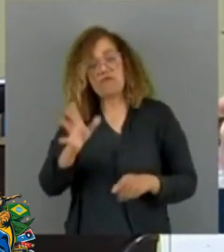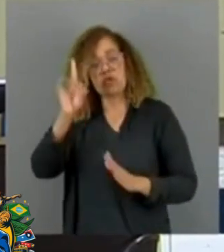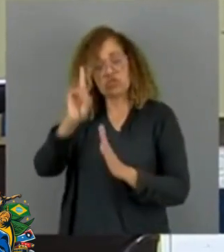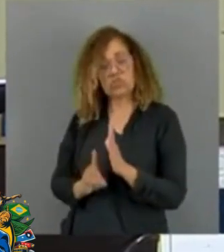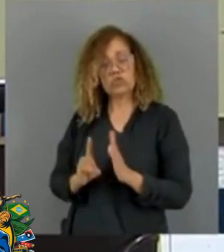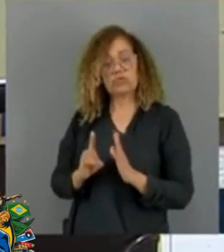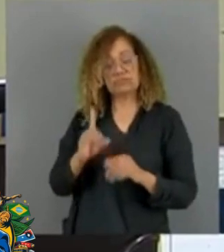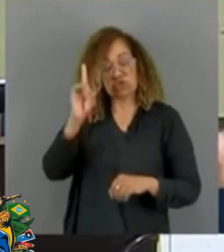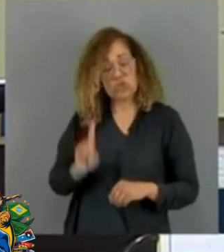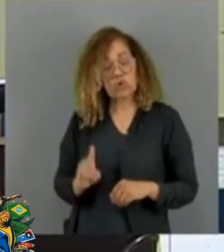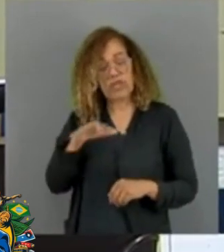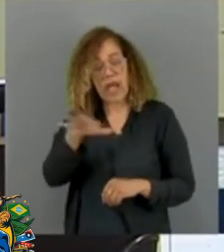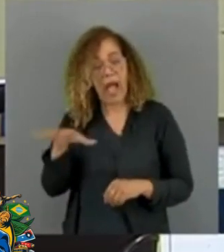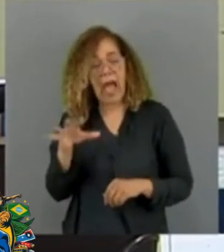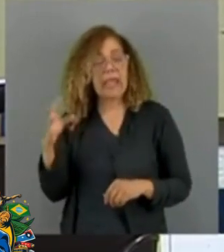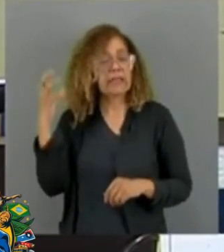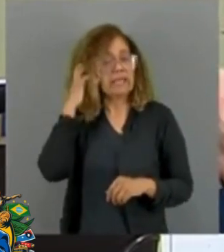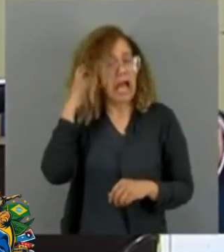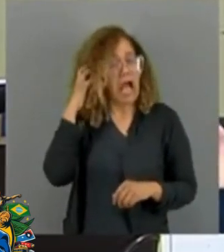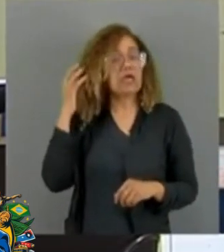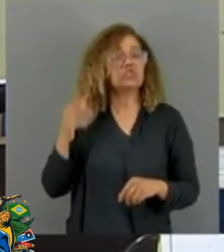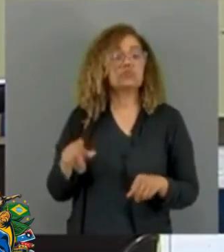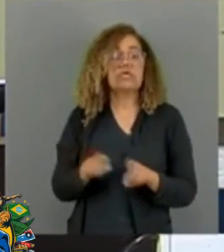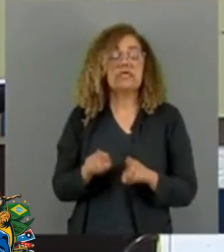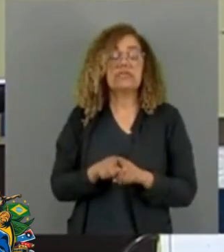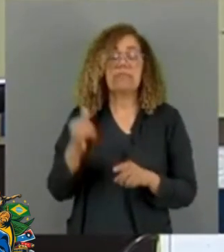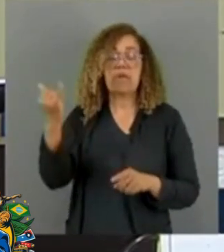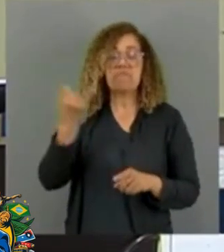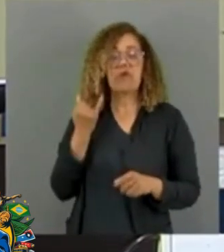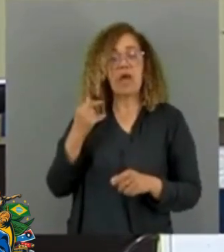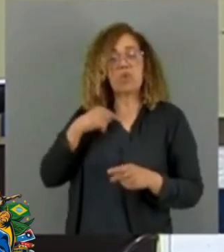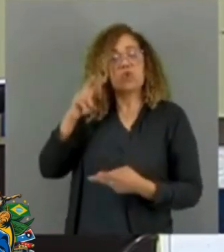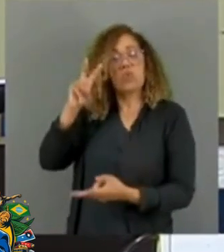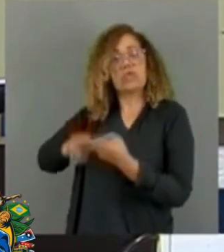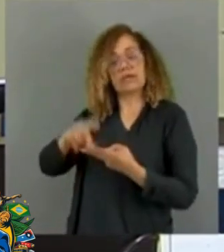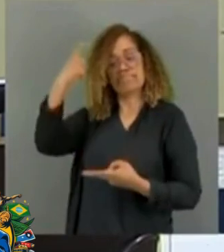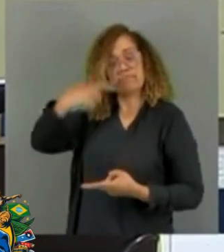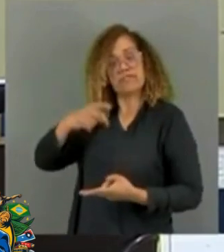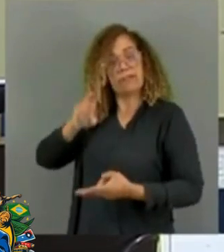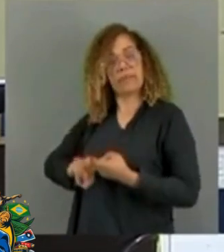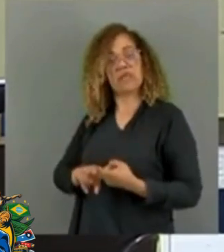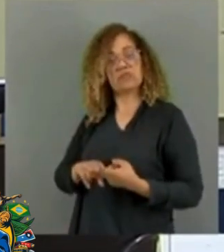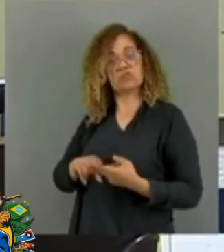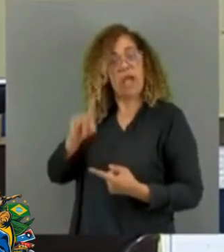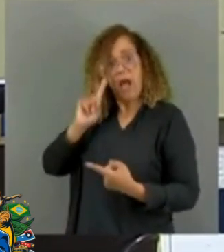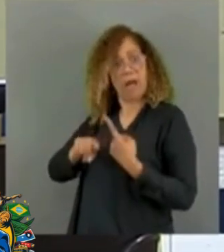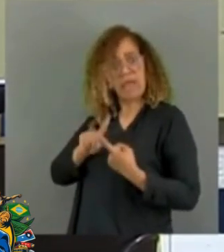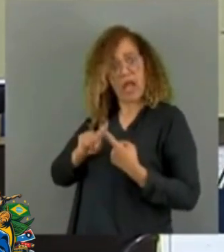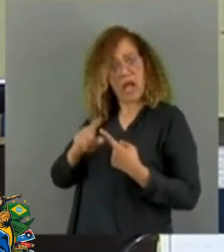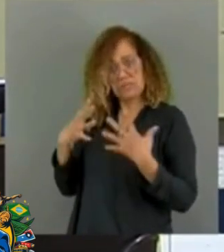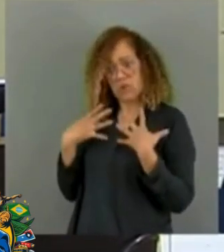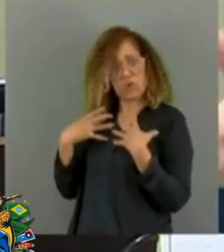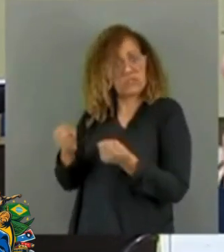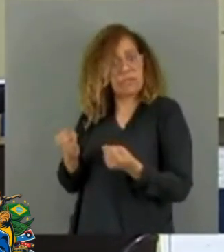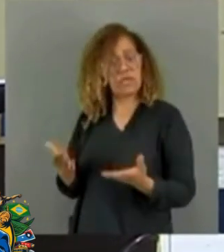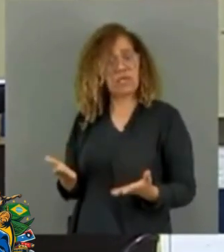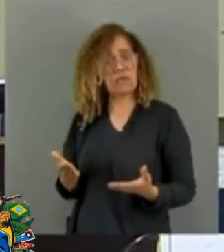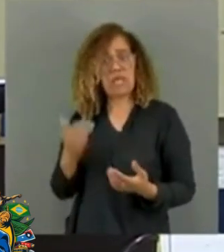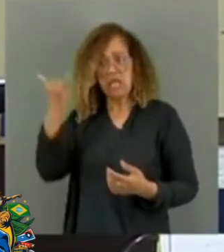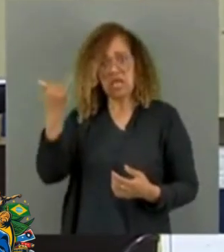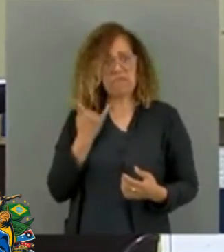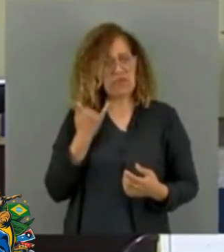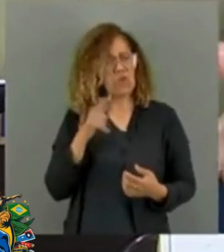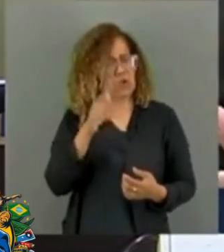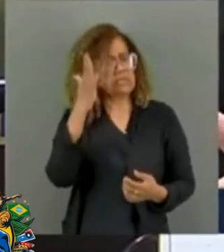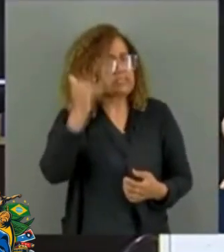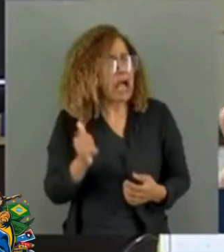e fui alertado ali, dentre outras coisas, que eu seria preso. Essa foi a ameaça que recebi ali, dizendo, e quem me disse sabe o que